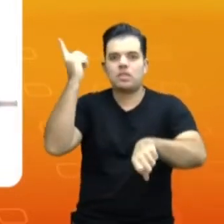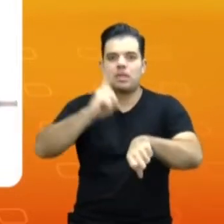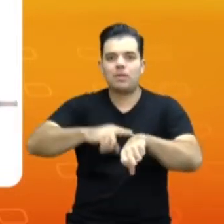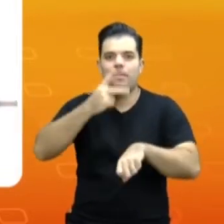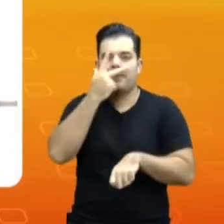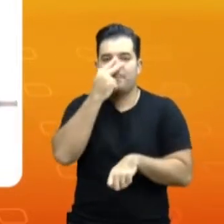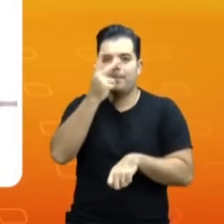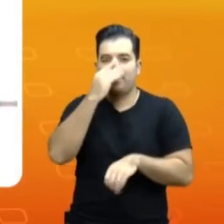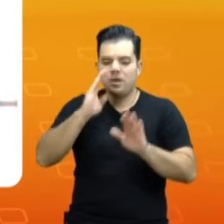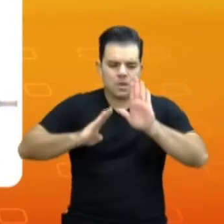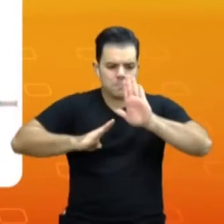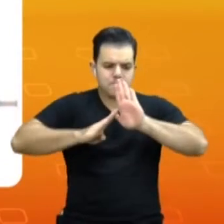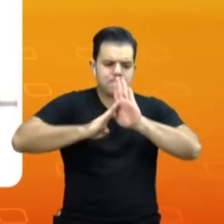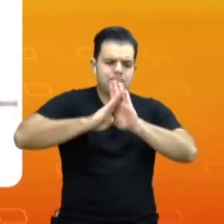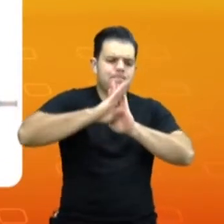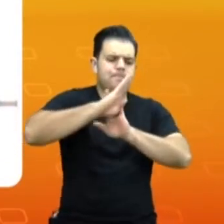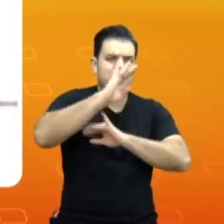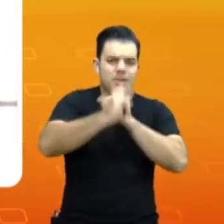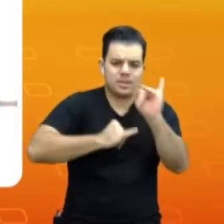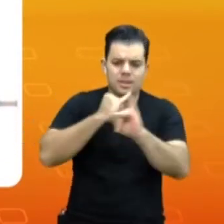pico ali de banda de internet.